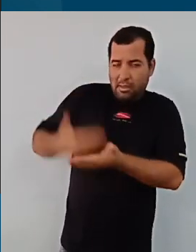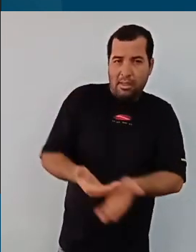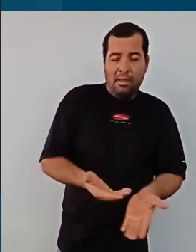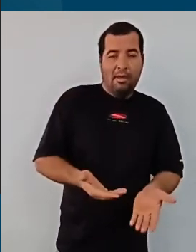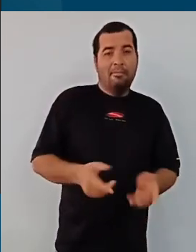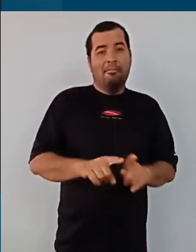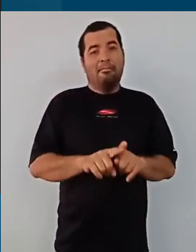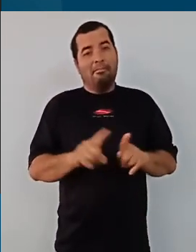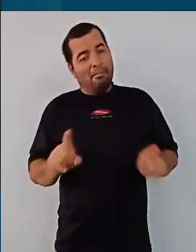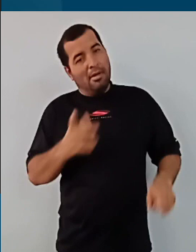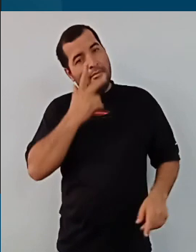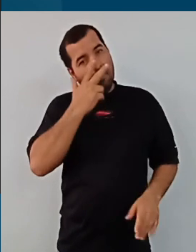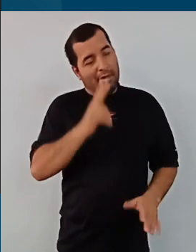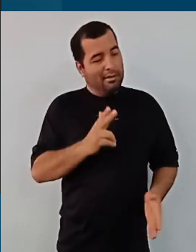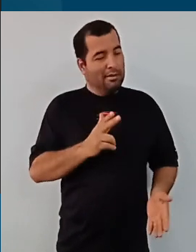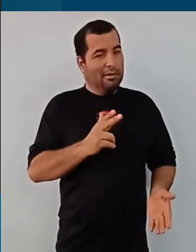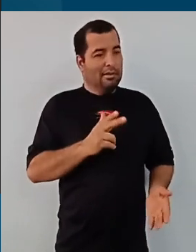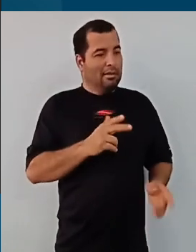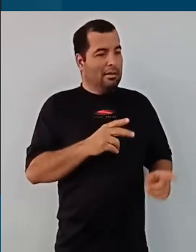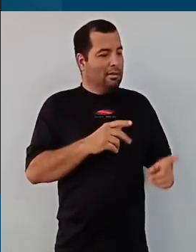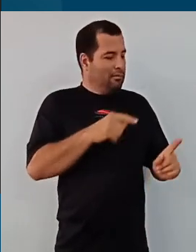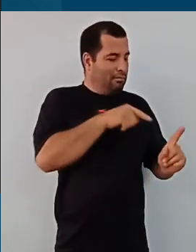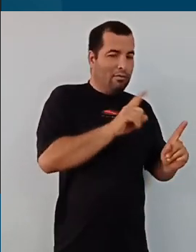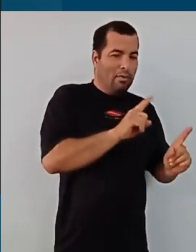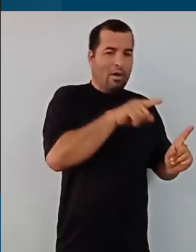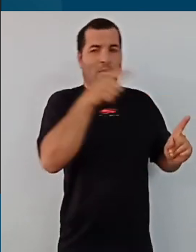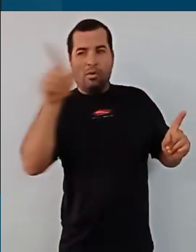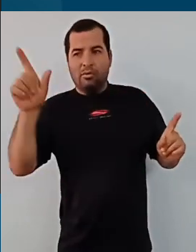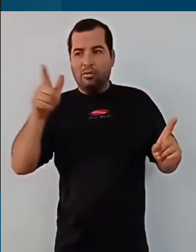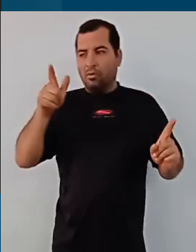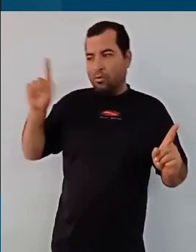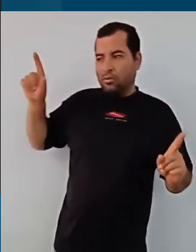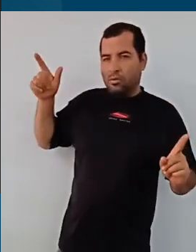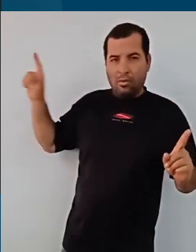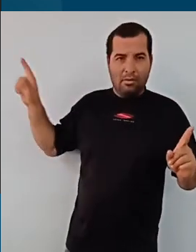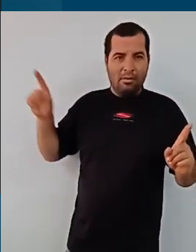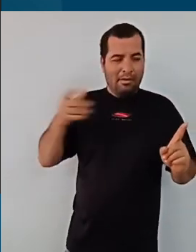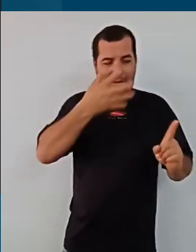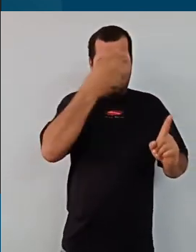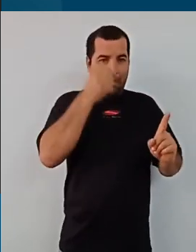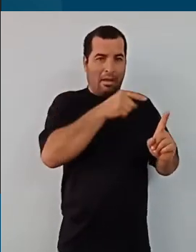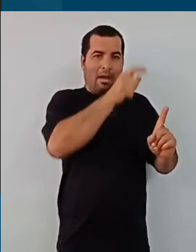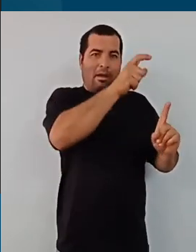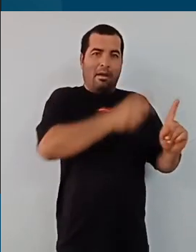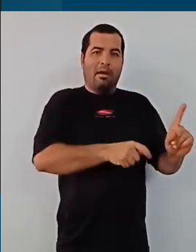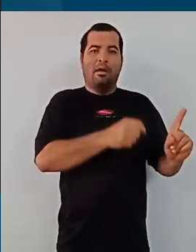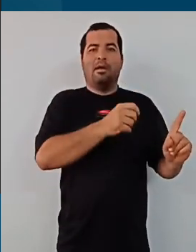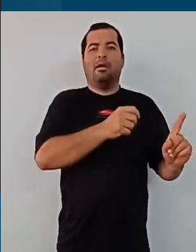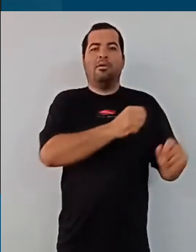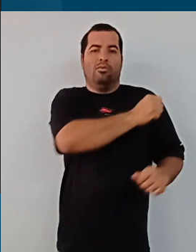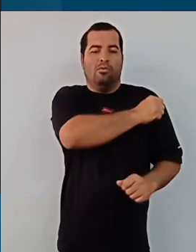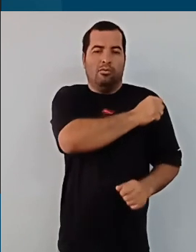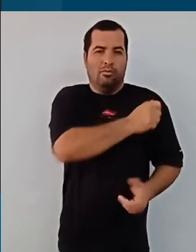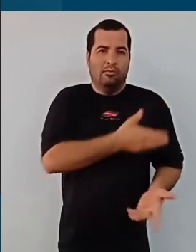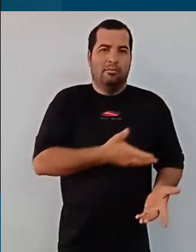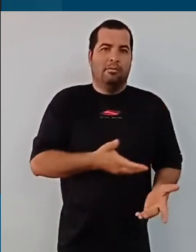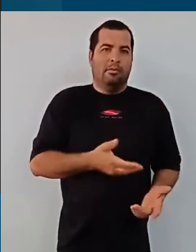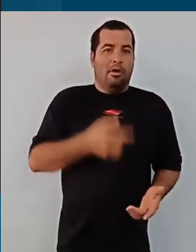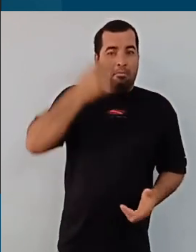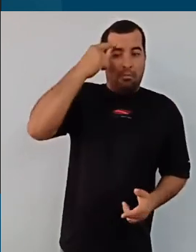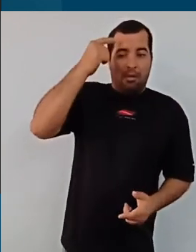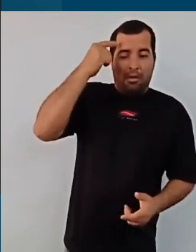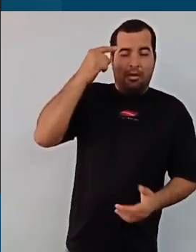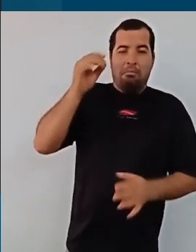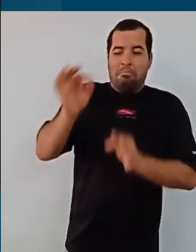mas, às vezes, a gente perde um pouco essa ideia, né? Presos a um conteúdo, né? A coisas, a